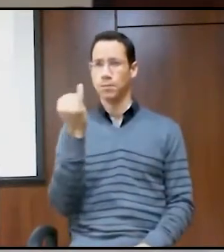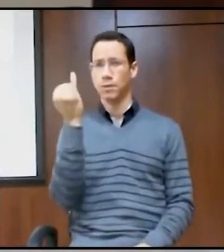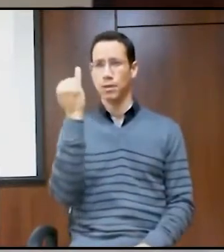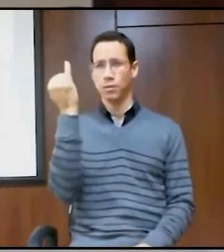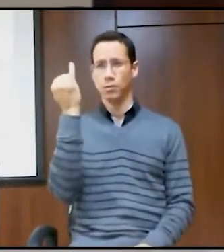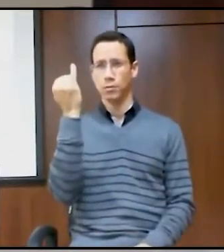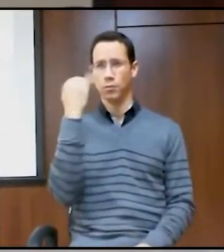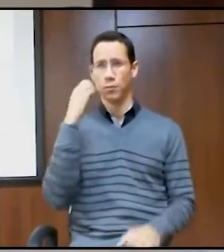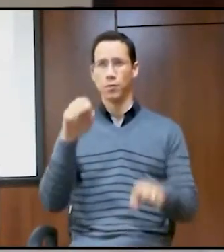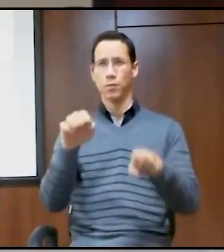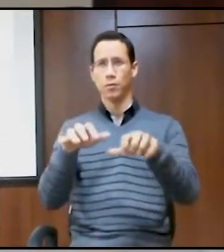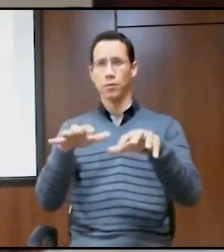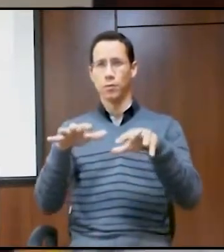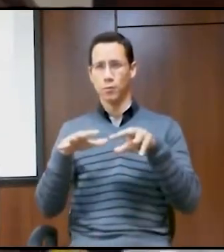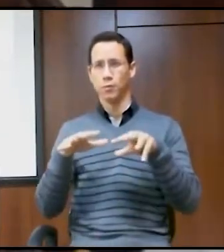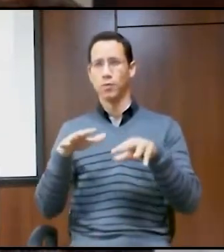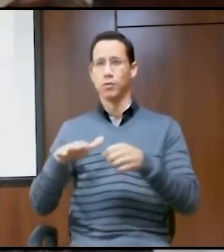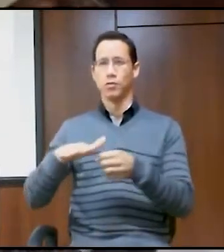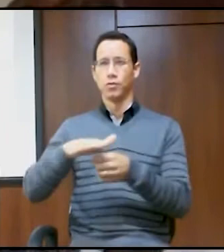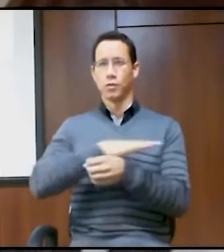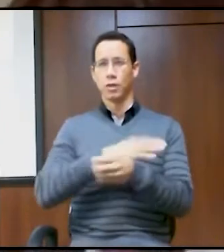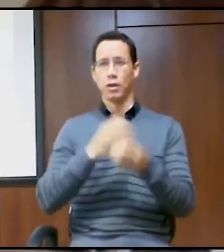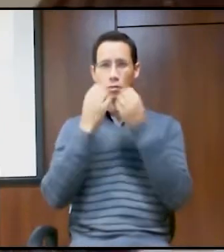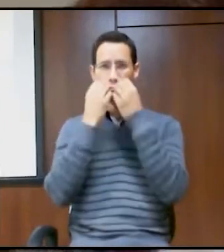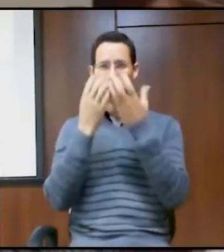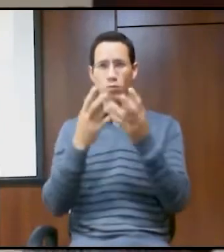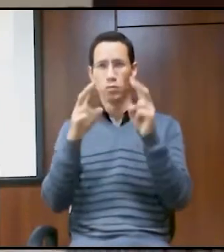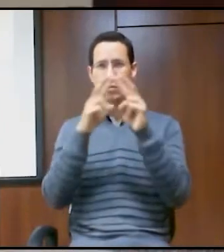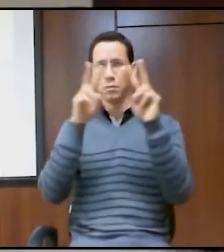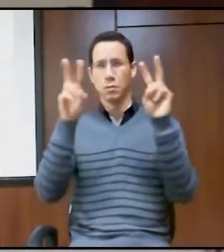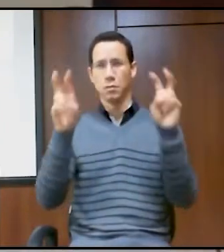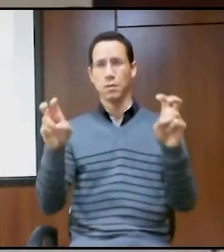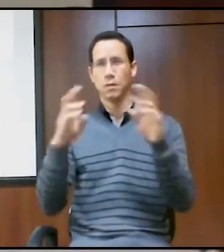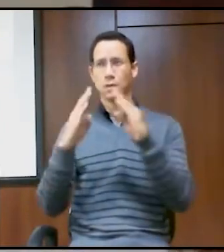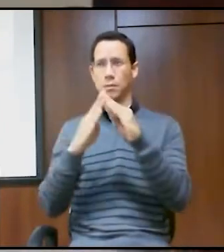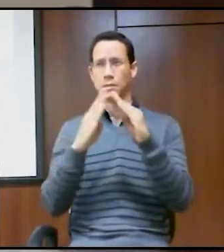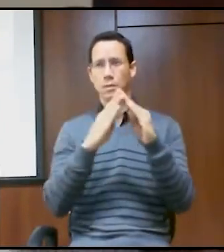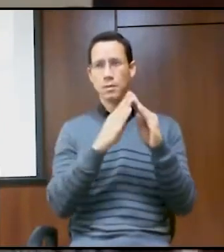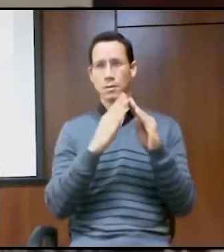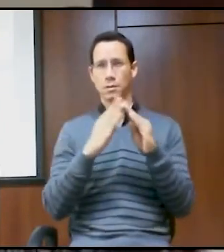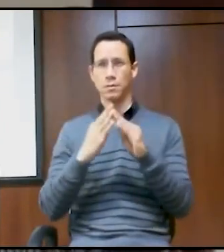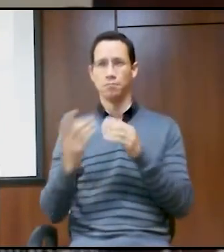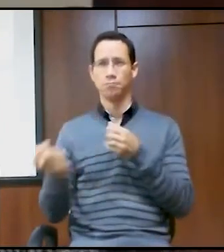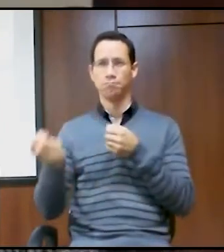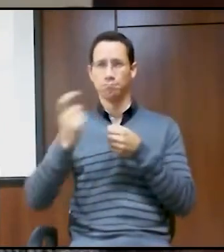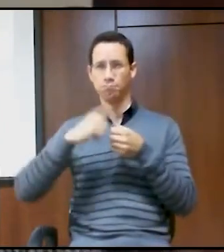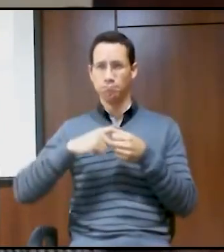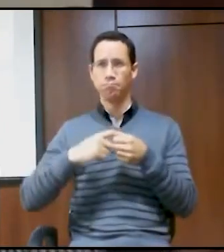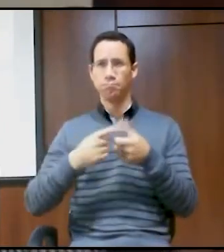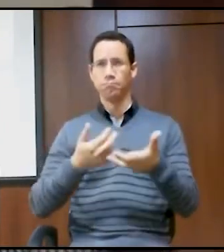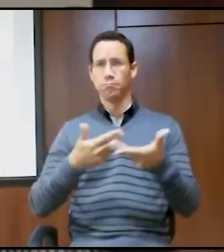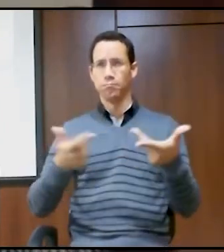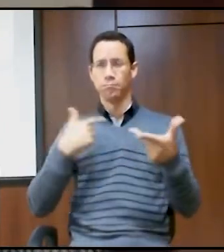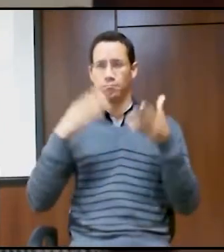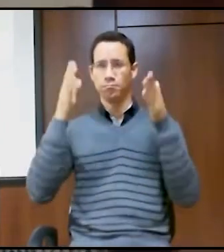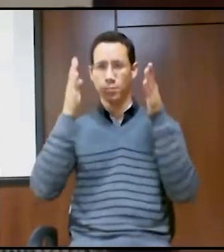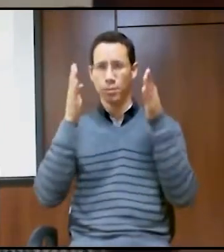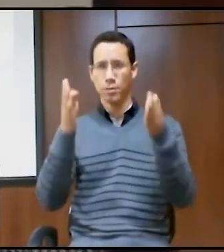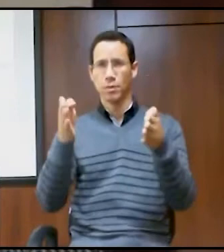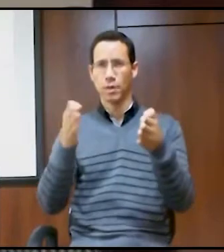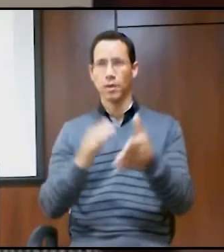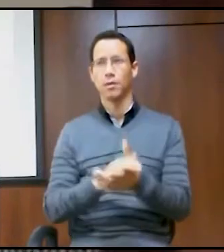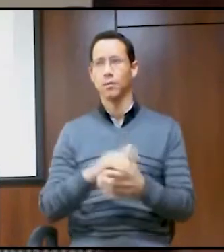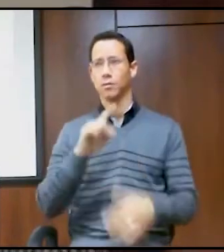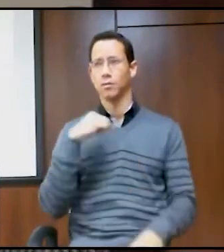esse auditório hoje está cheio, como a temática da habitação ela tem que ser retomada como uma questão prioritária para